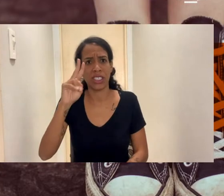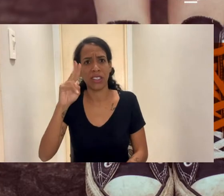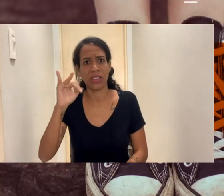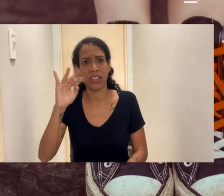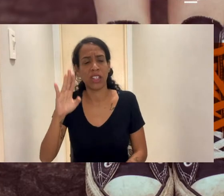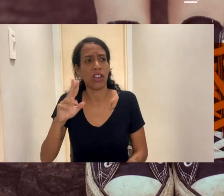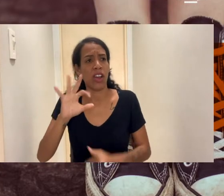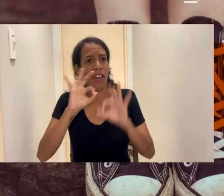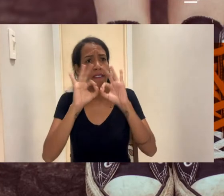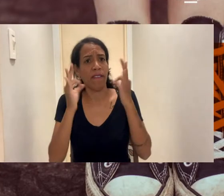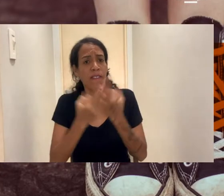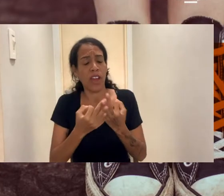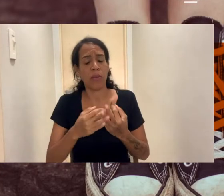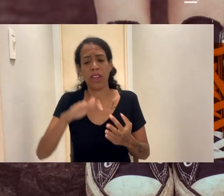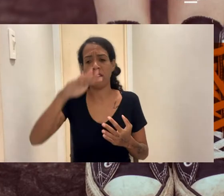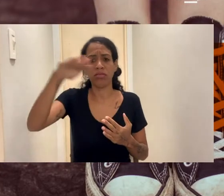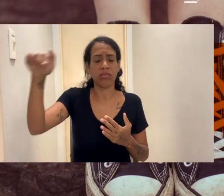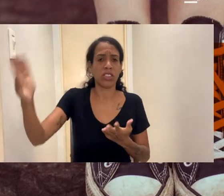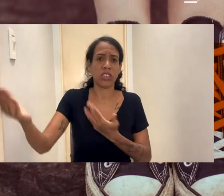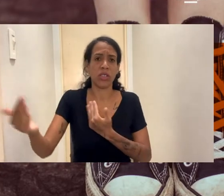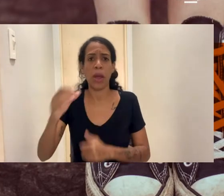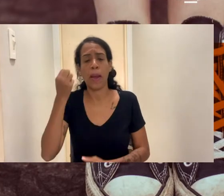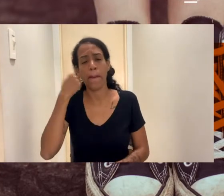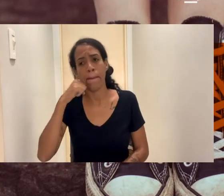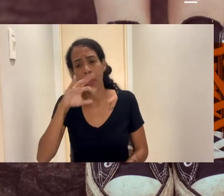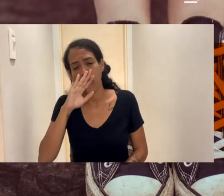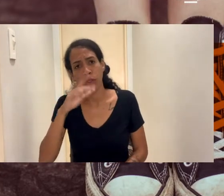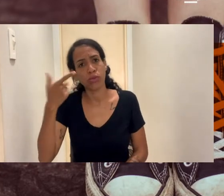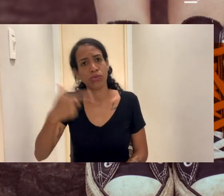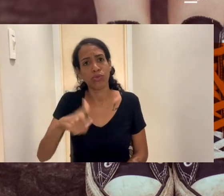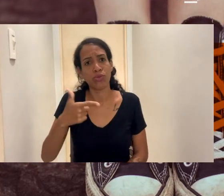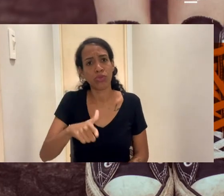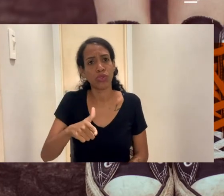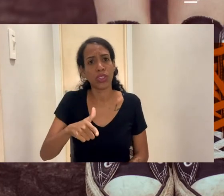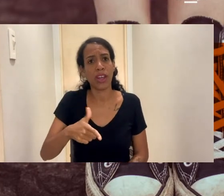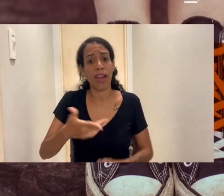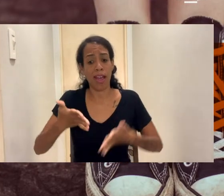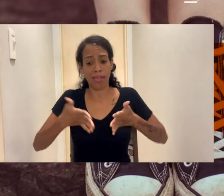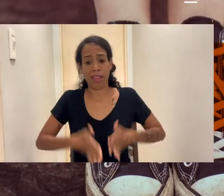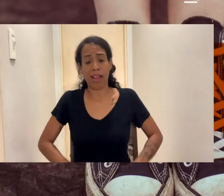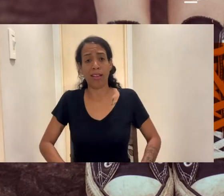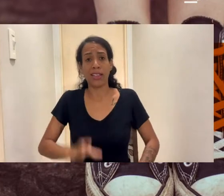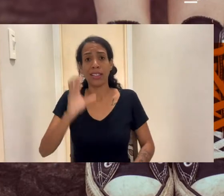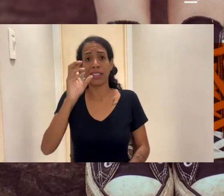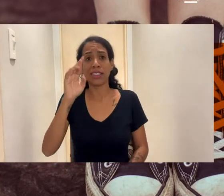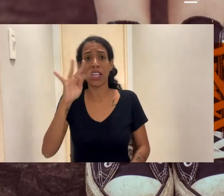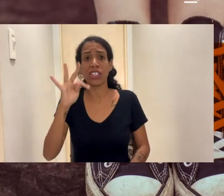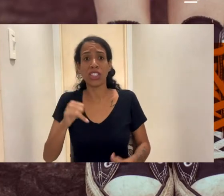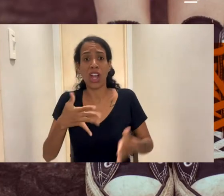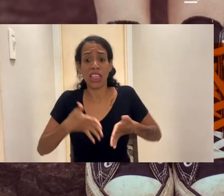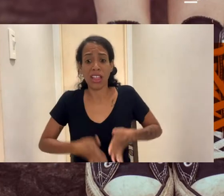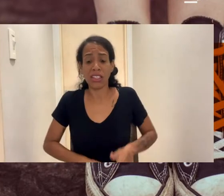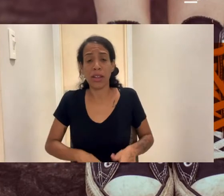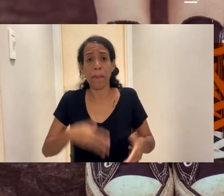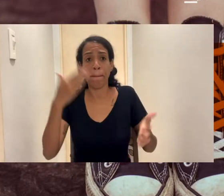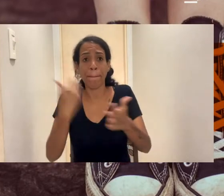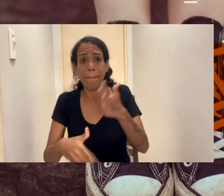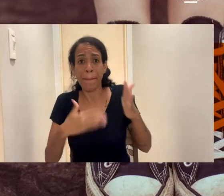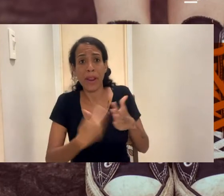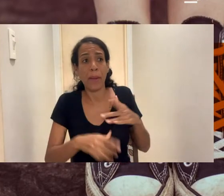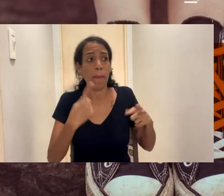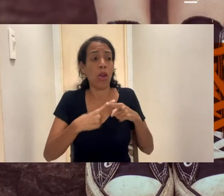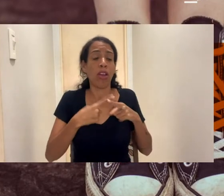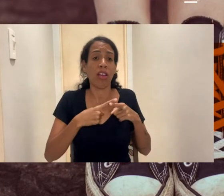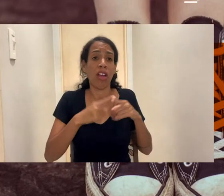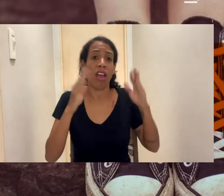série de famílias, de adolescentes ou mães que não têm uma certidão de nascimento ou que perderam porque tiveram as suas